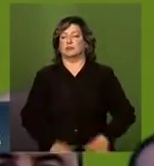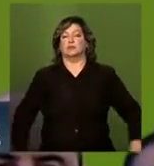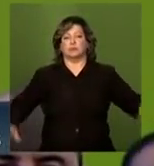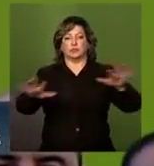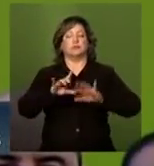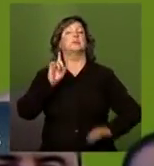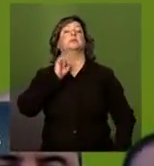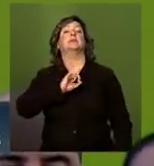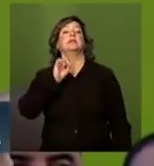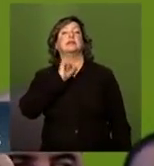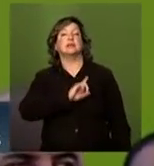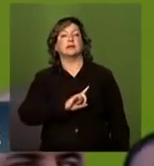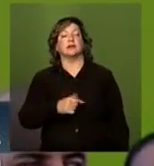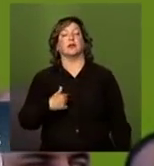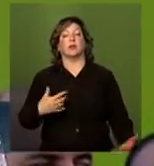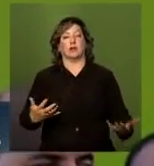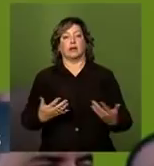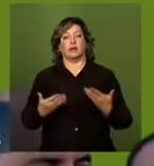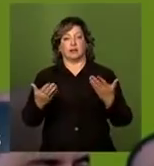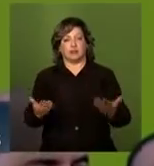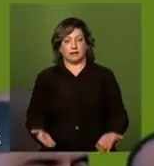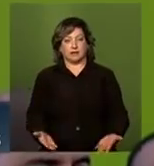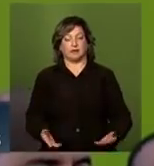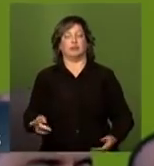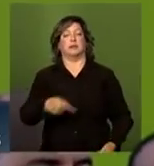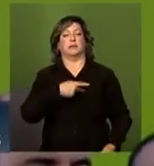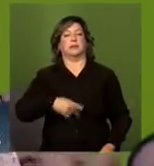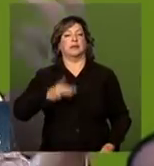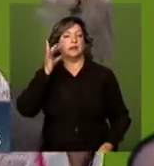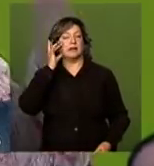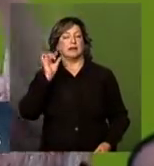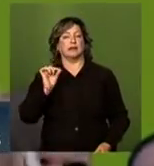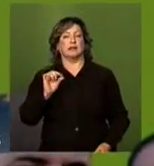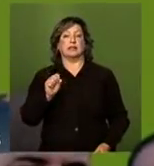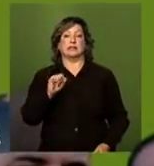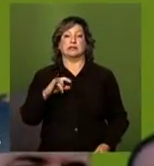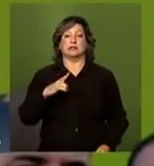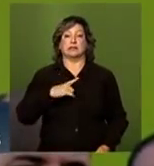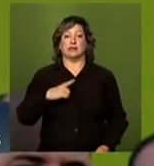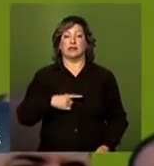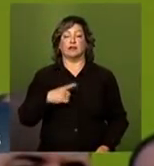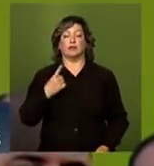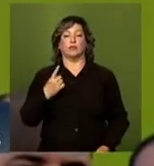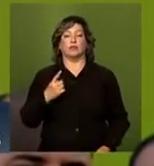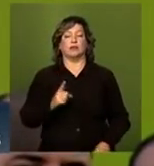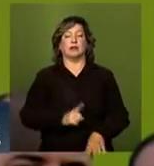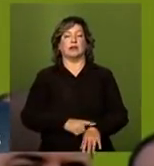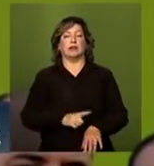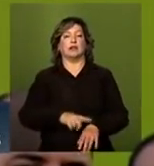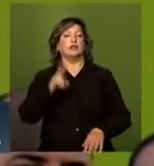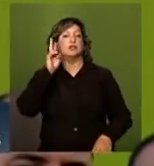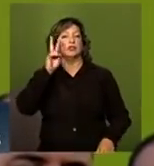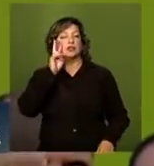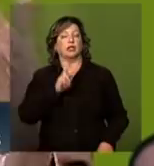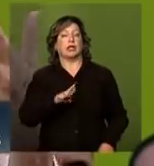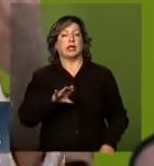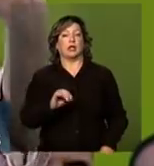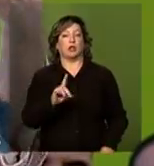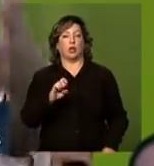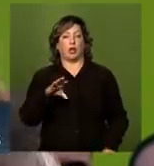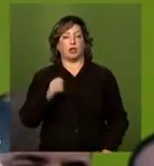por Minas Gerais então eu quero deixar aqui presidenta Dilma se teve um tempo da história do Rio Doce que a gente